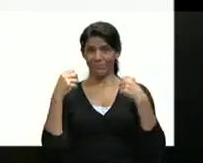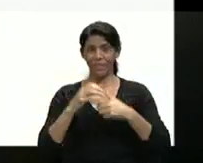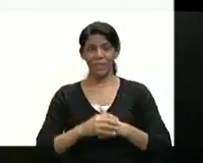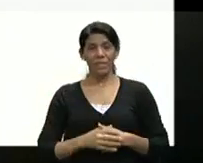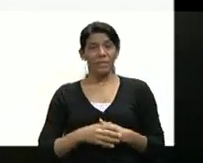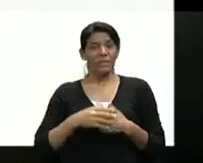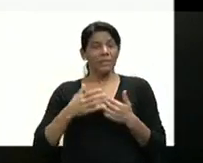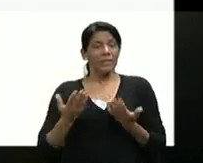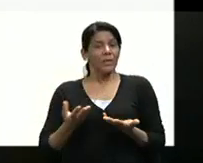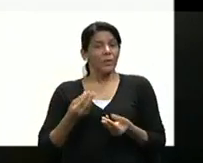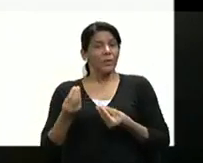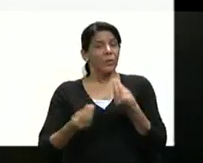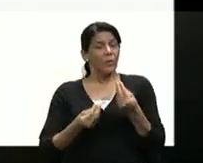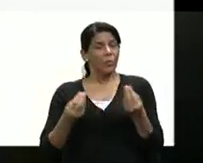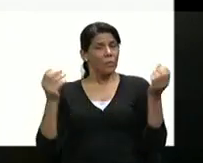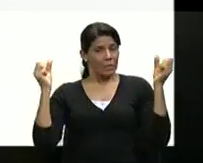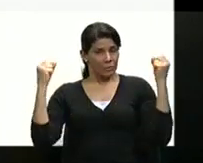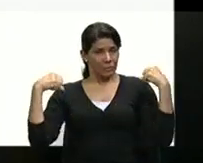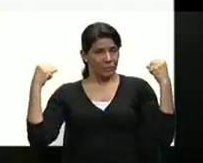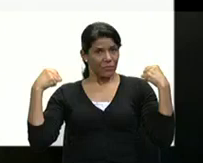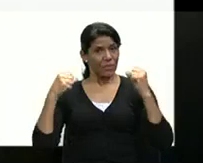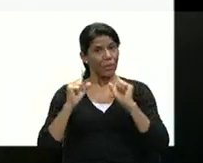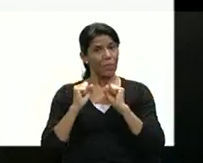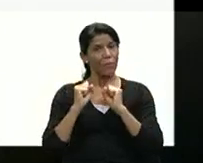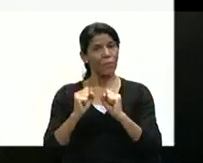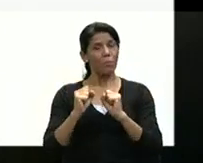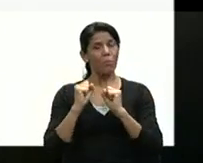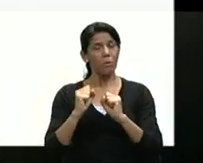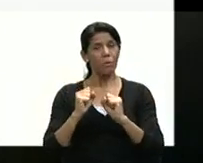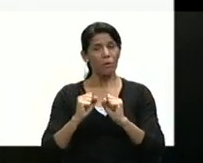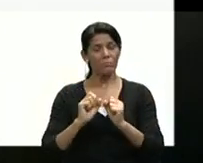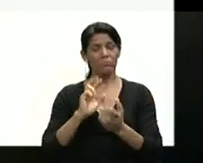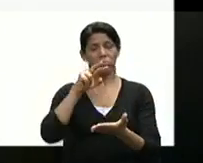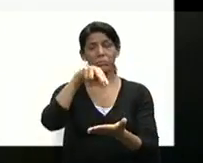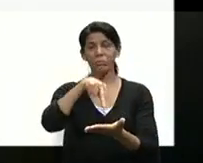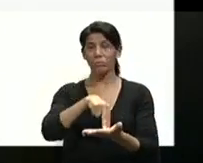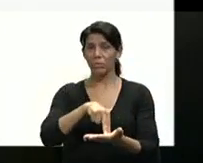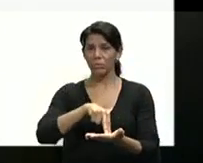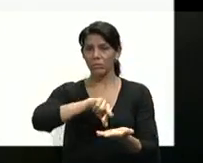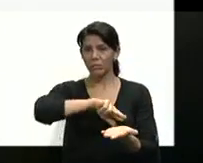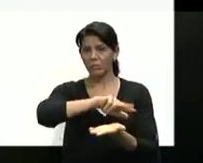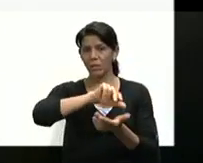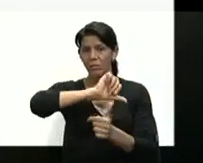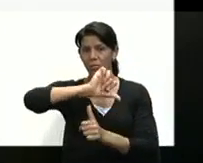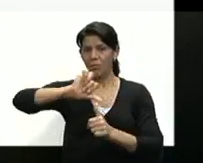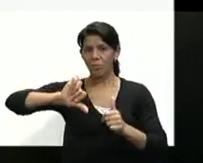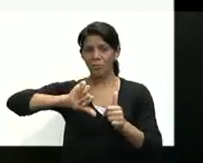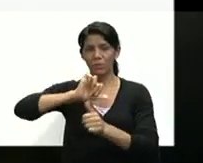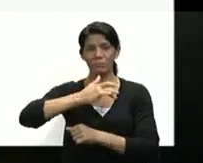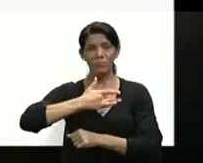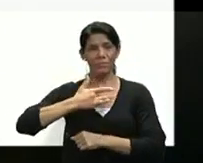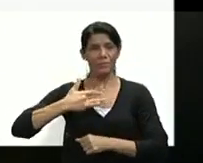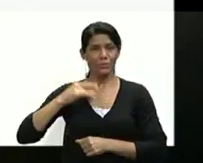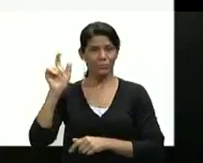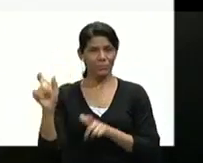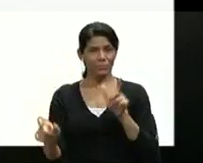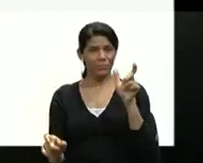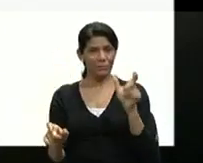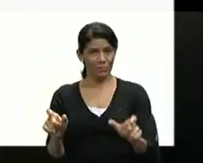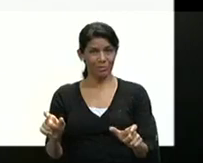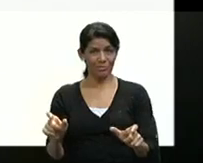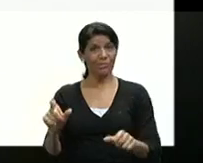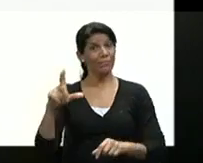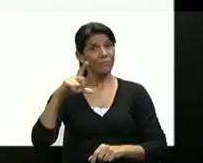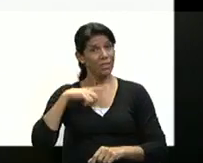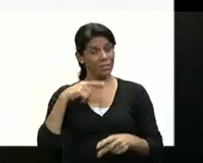fim, como a educação física ela pode atuar modificando as condições de saúde. Então eu tenho esses